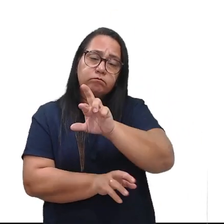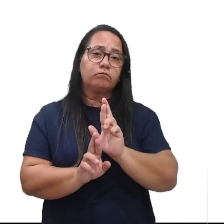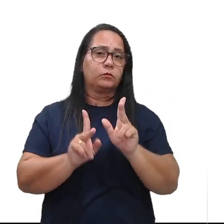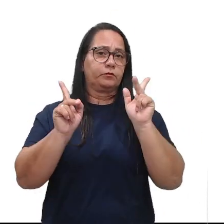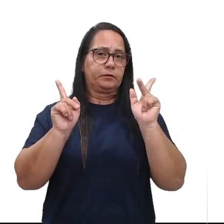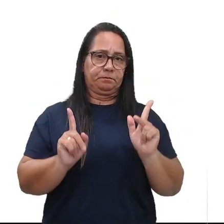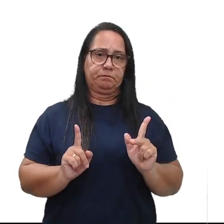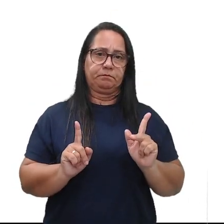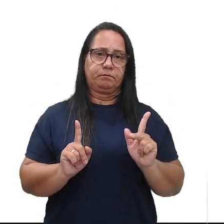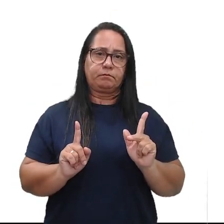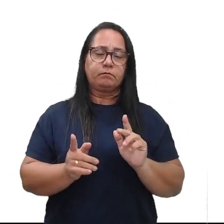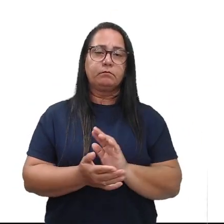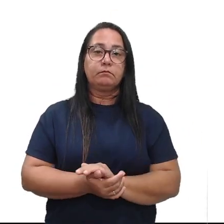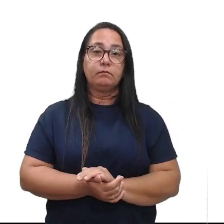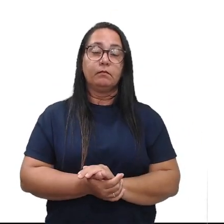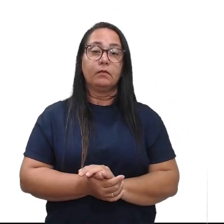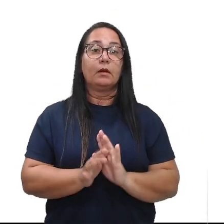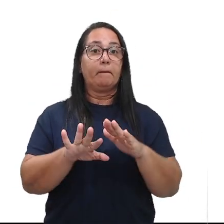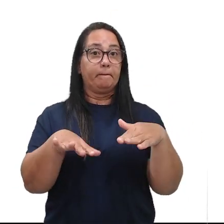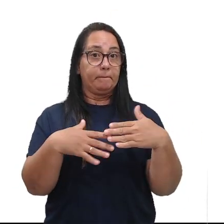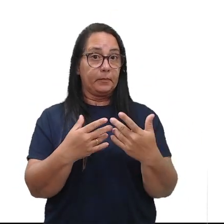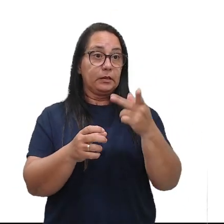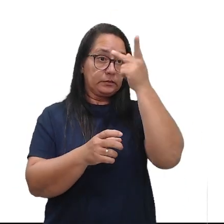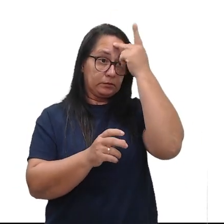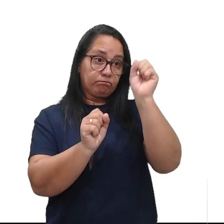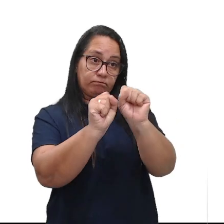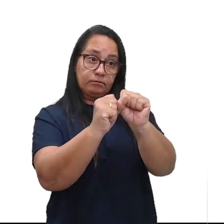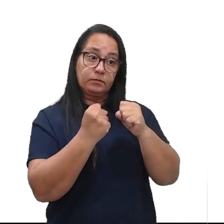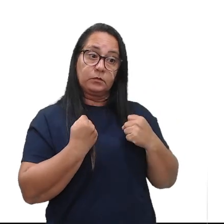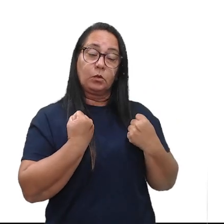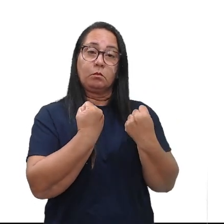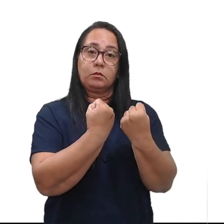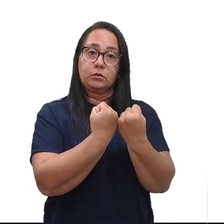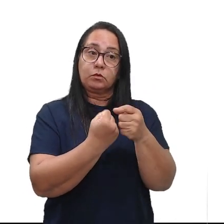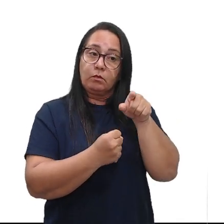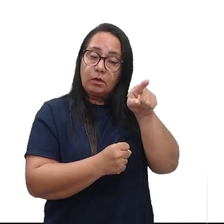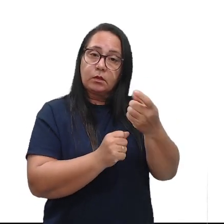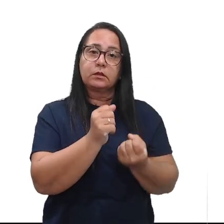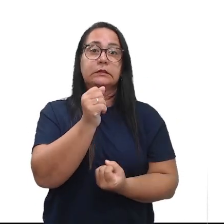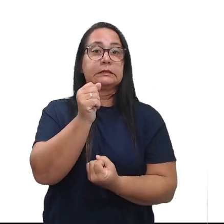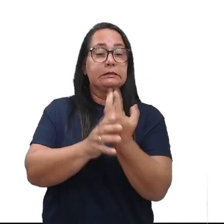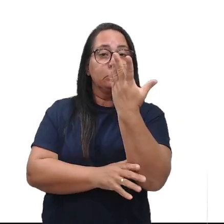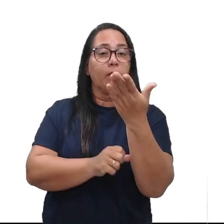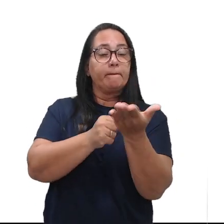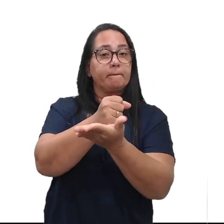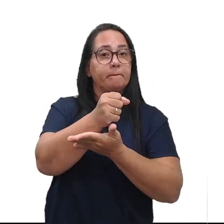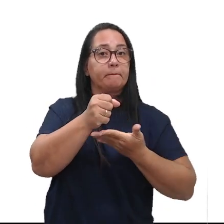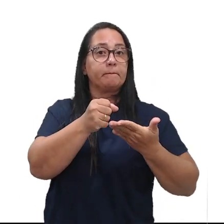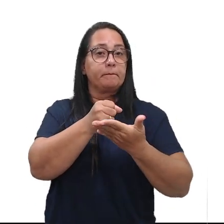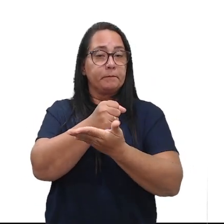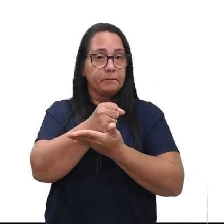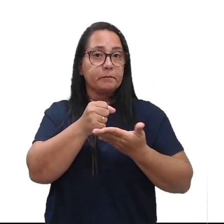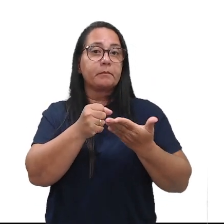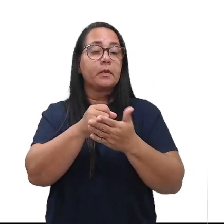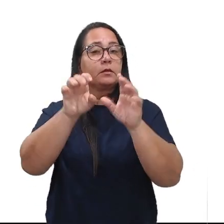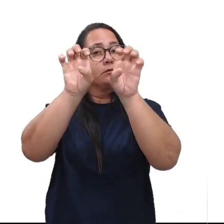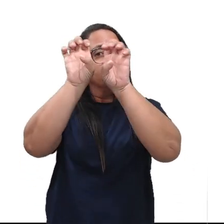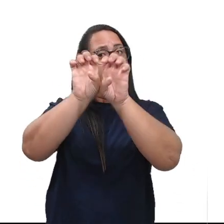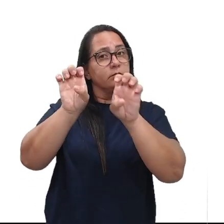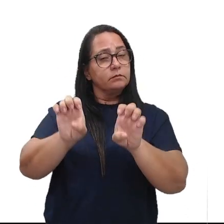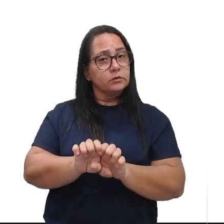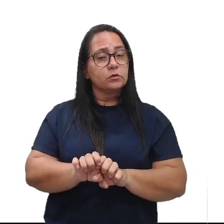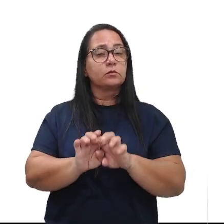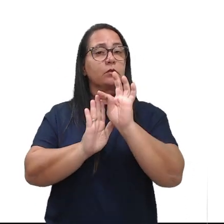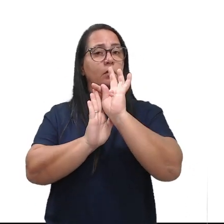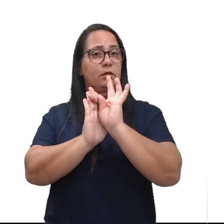discurso. É ela, a sociedade, que será a formadora da base que erguerá a estrutura